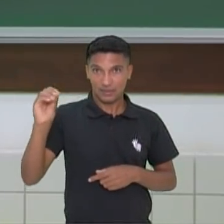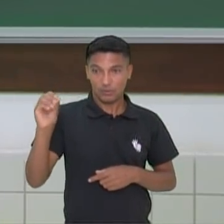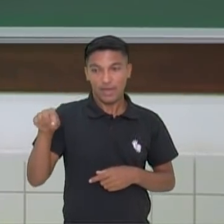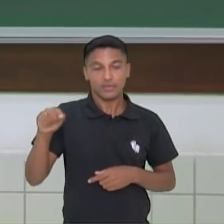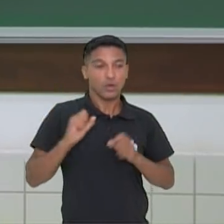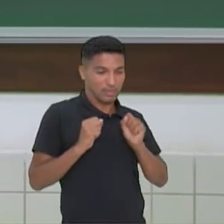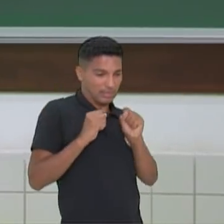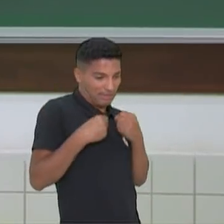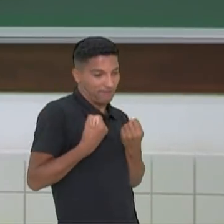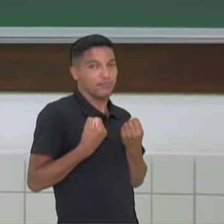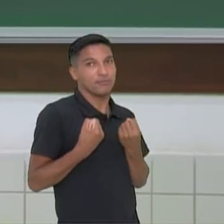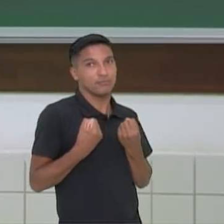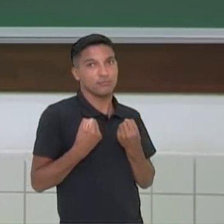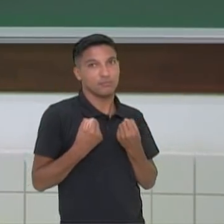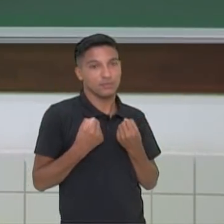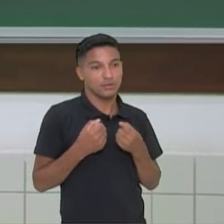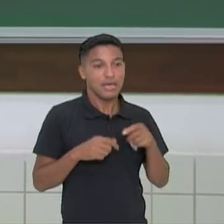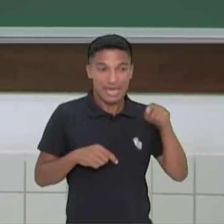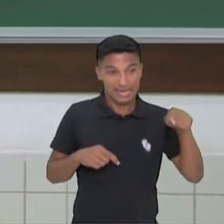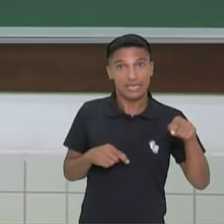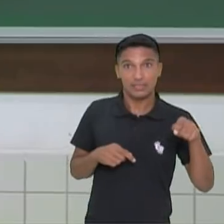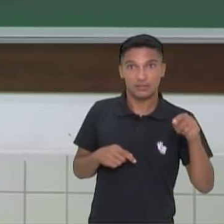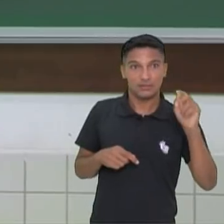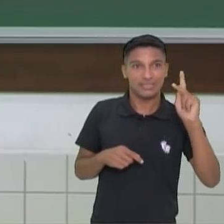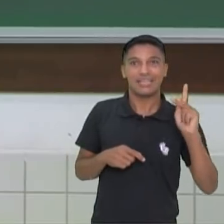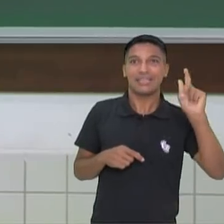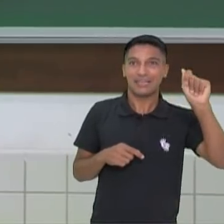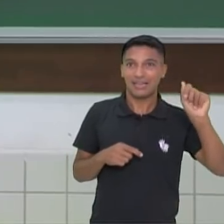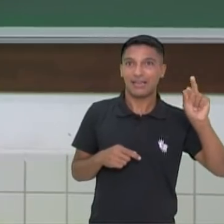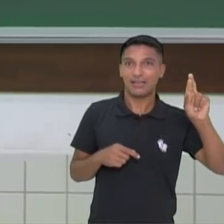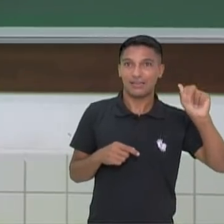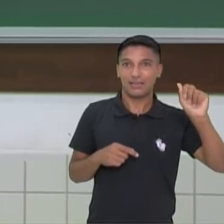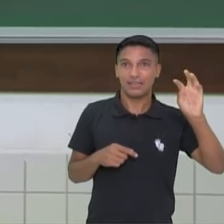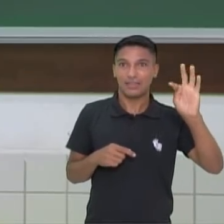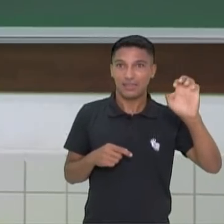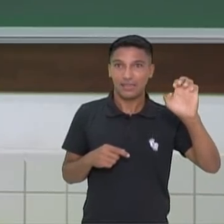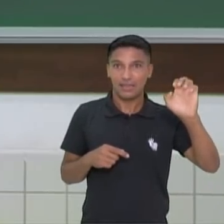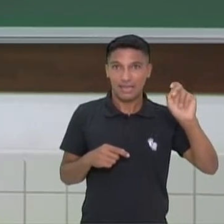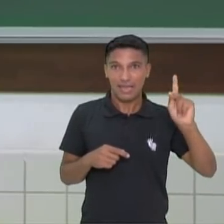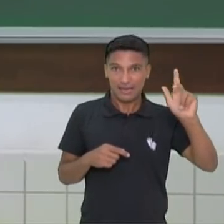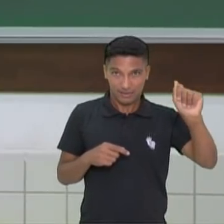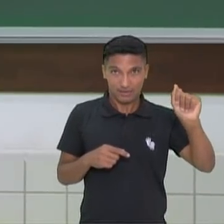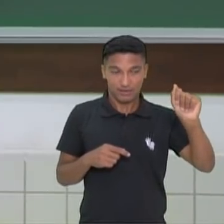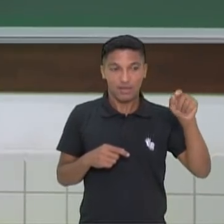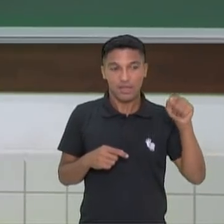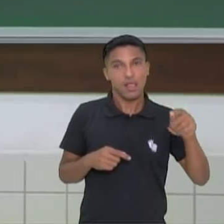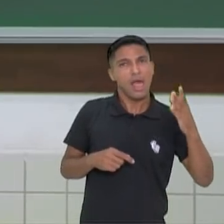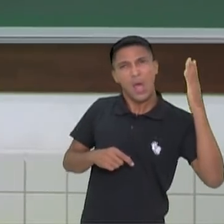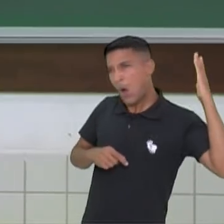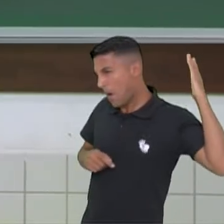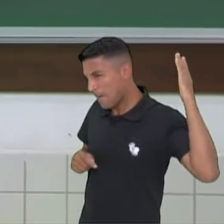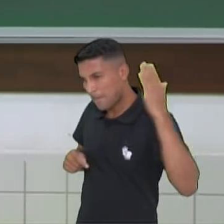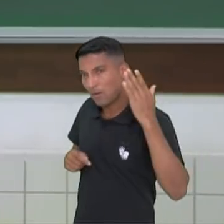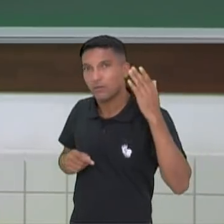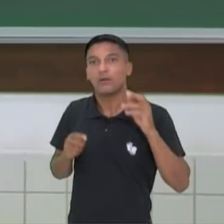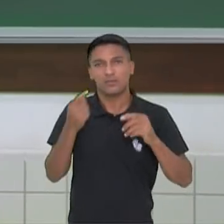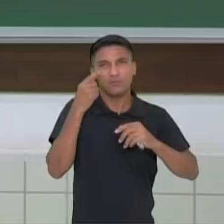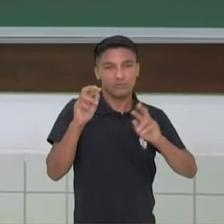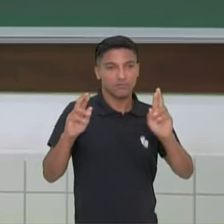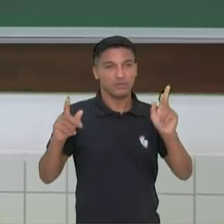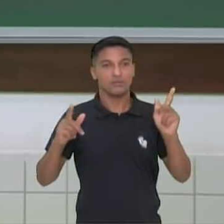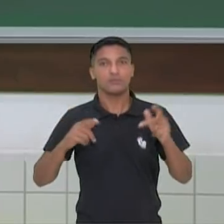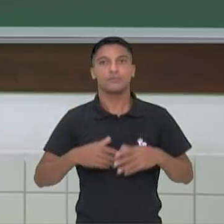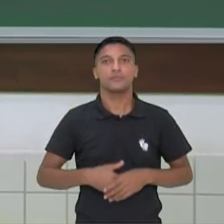o ataque, certo? Interessante só para a gente ver essa diferença entre as duas lutas, né? Assuntos que nós